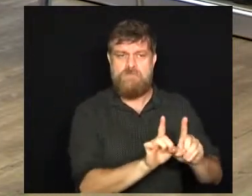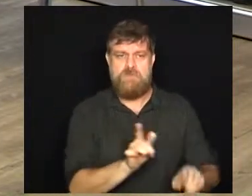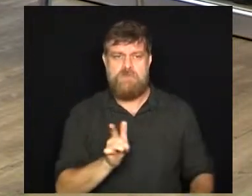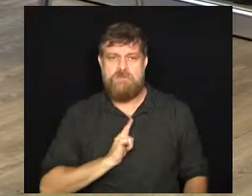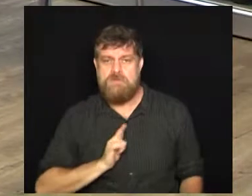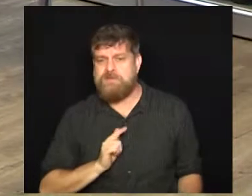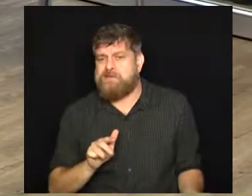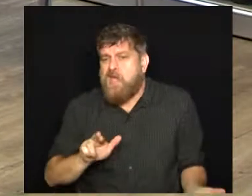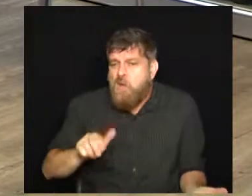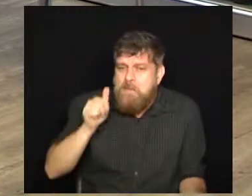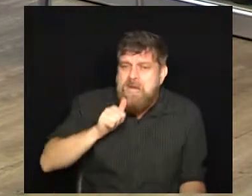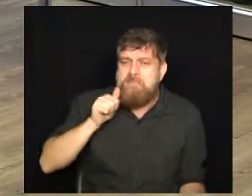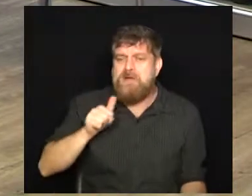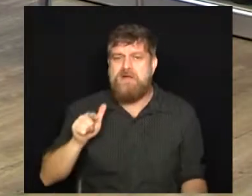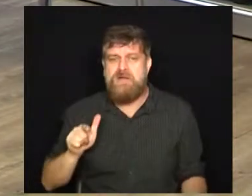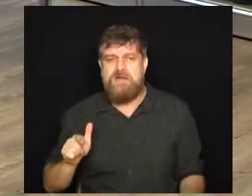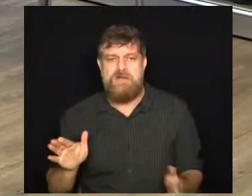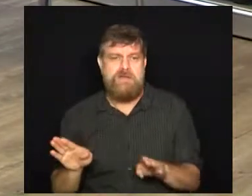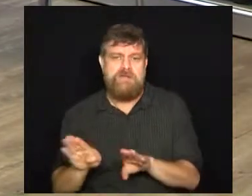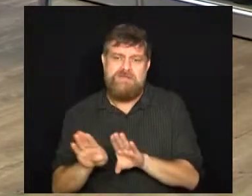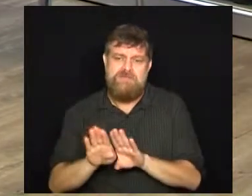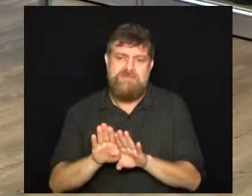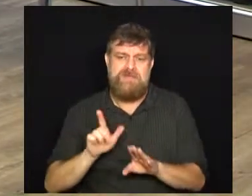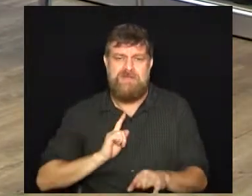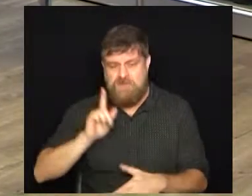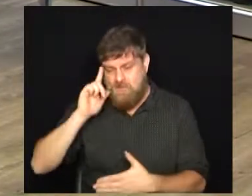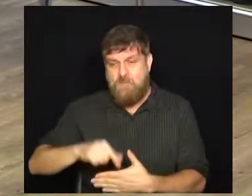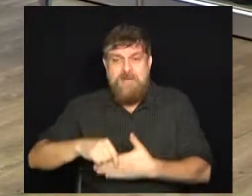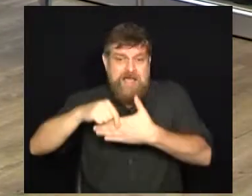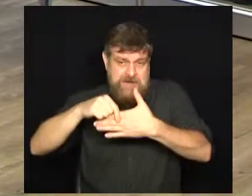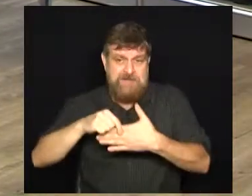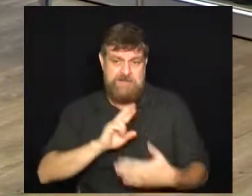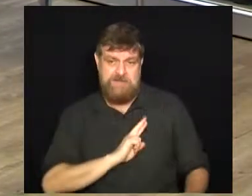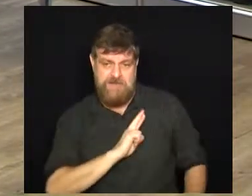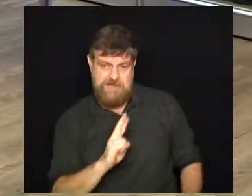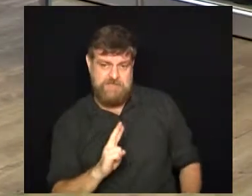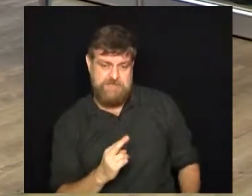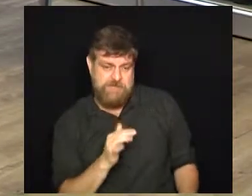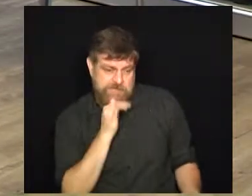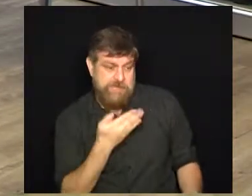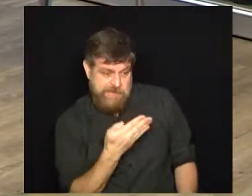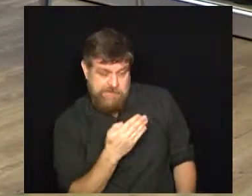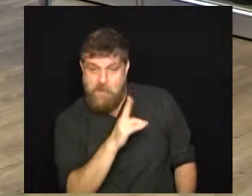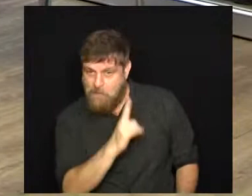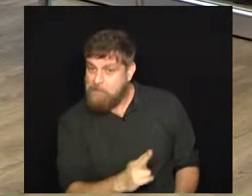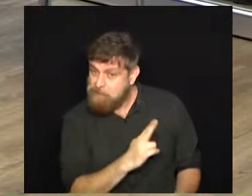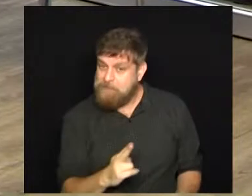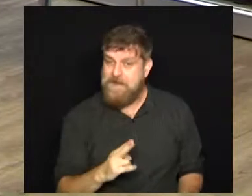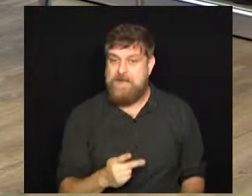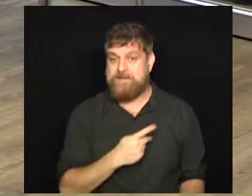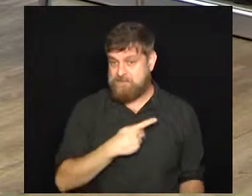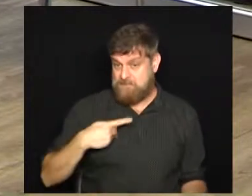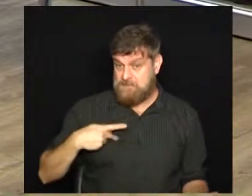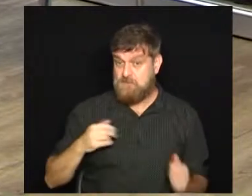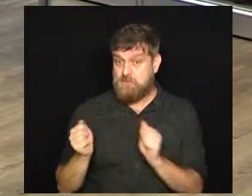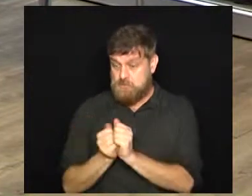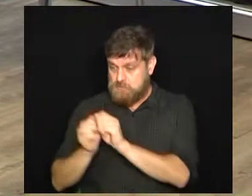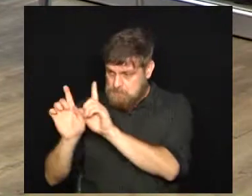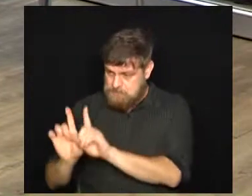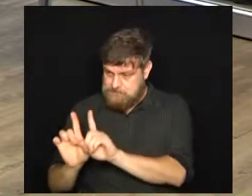irmã, uma companheira ou até mesmo de um líder religioso, mas que esteja acompanhadas de alguém para dar um fortalecimento para essa